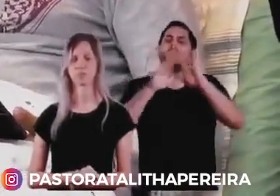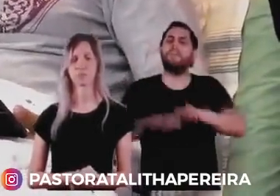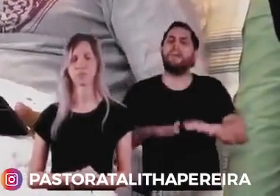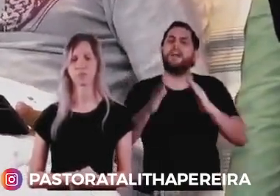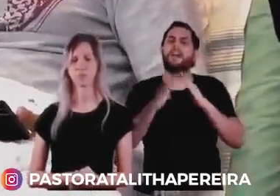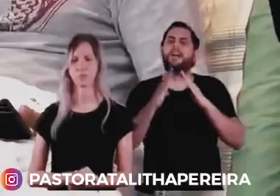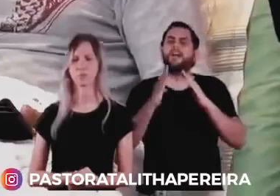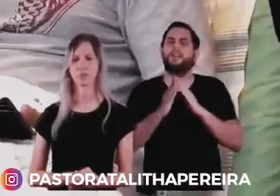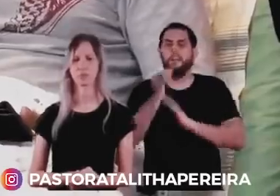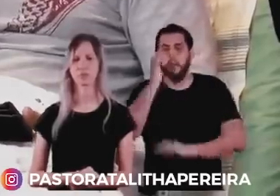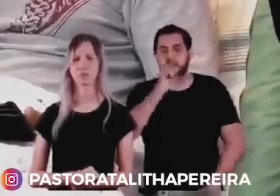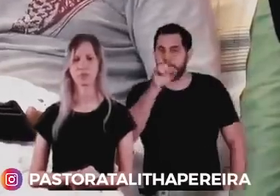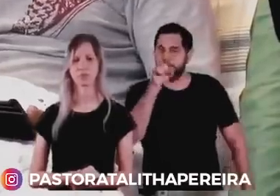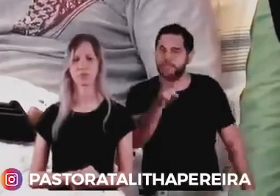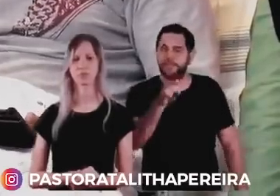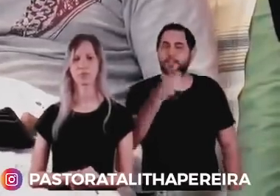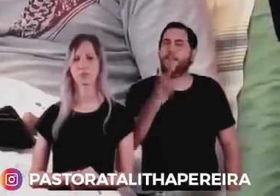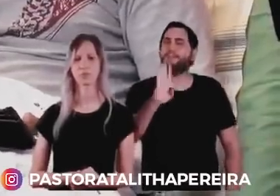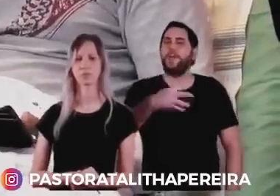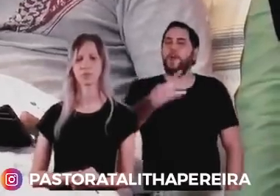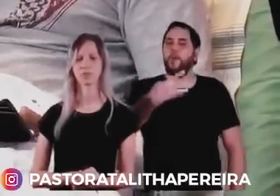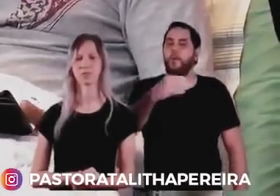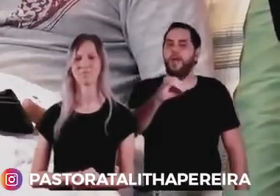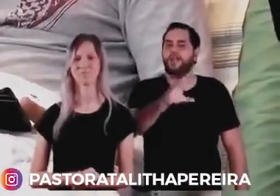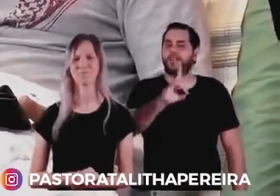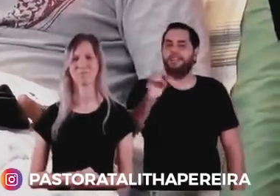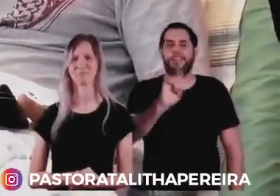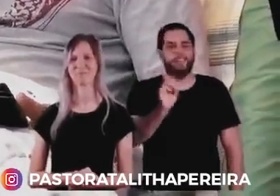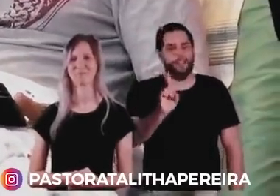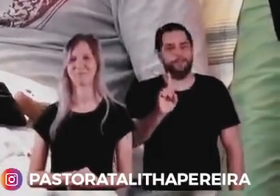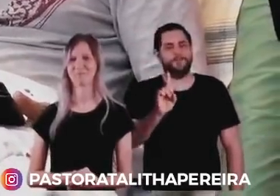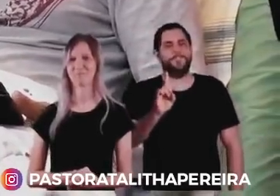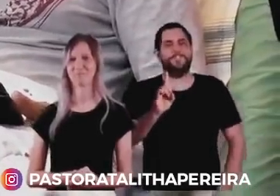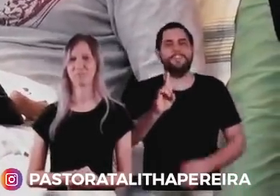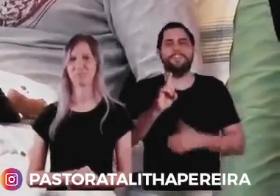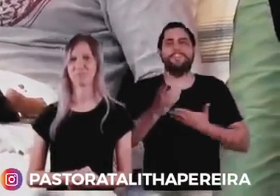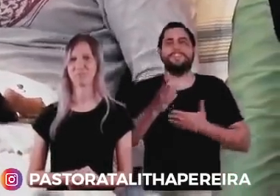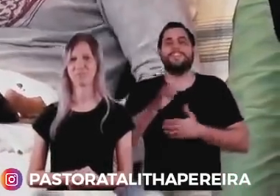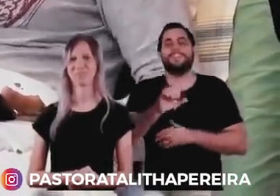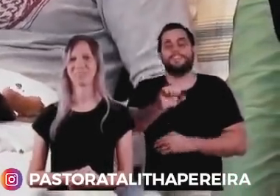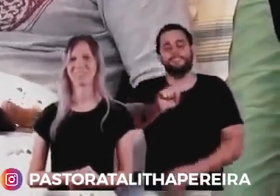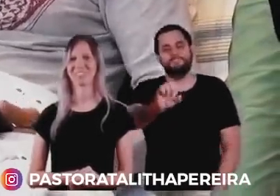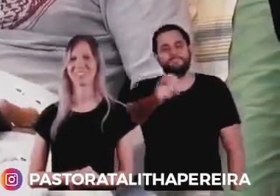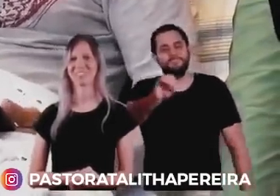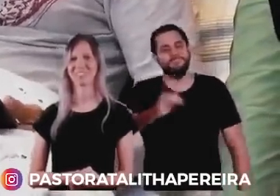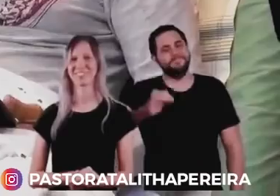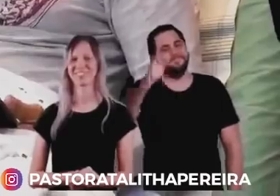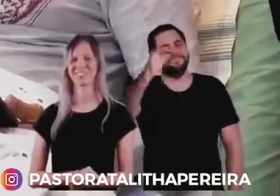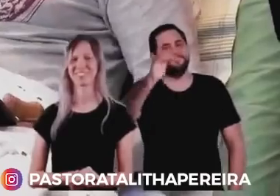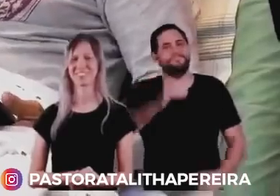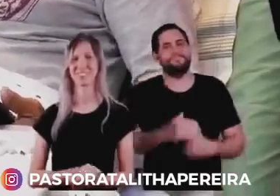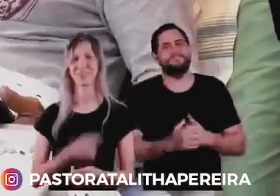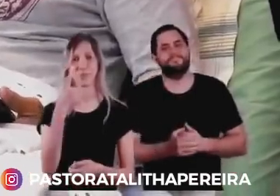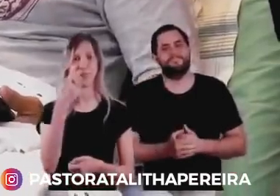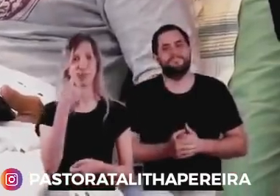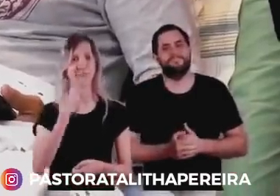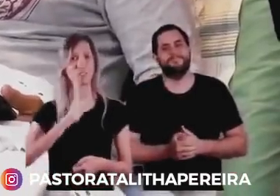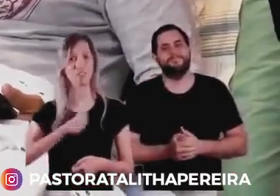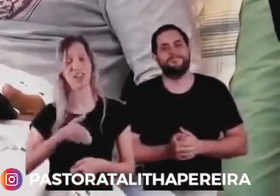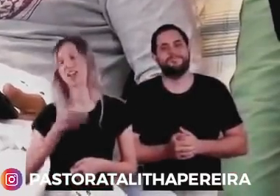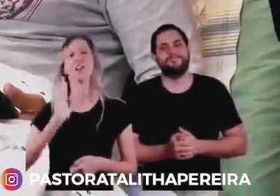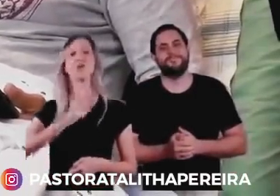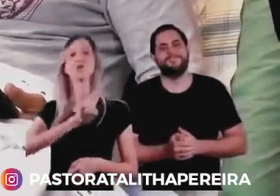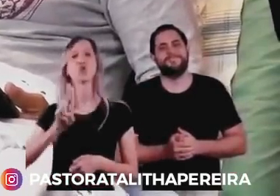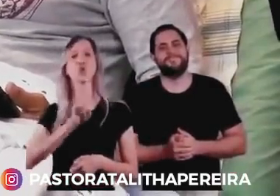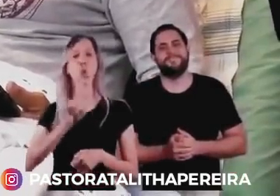Olha, vou dizer uma coisa para você, não é mais quarentena não. Isso tá se tornando uma oitentena já. E vocês viram, né? Eu já mudei até o